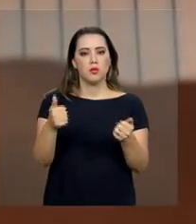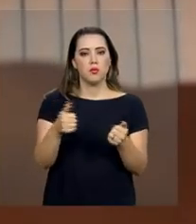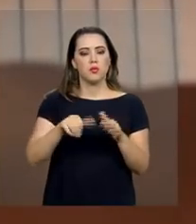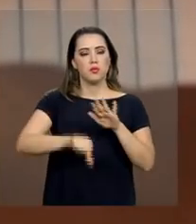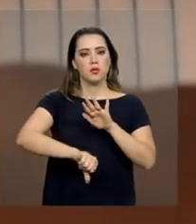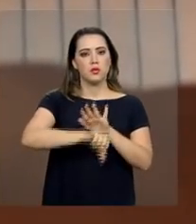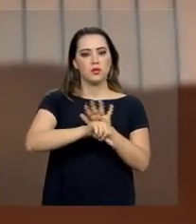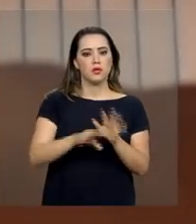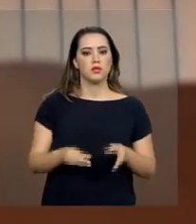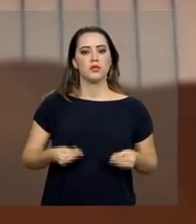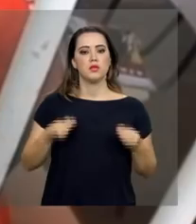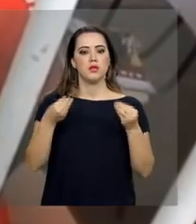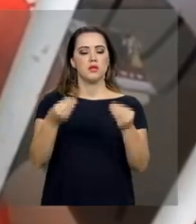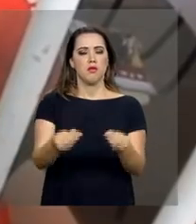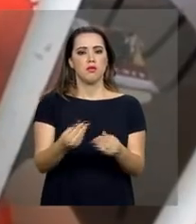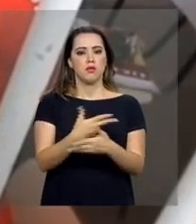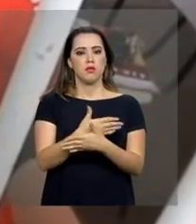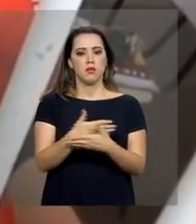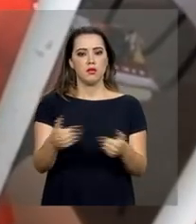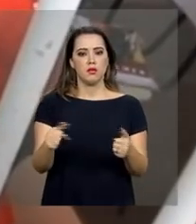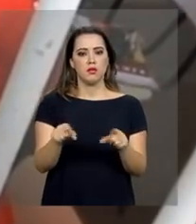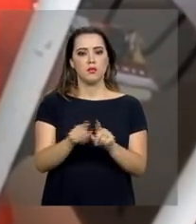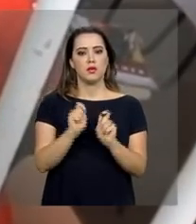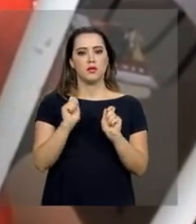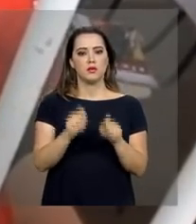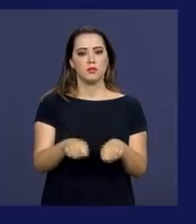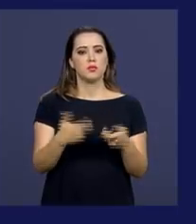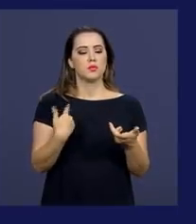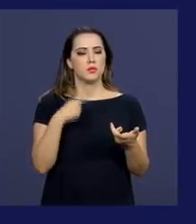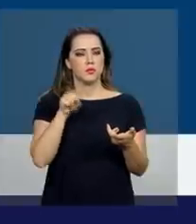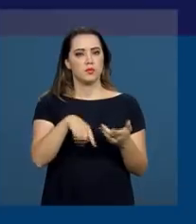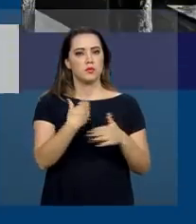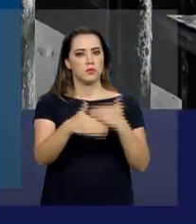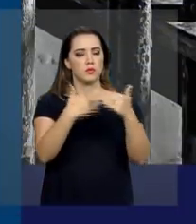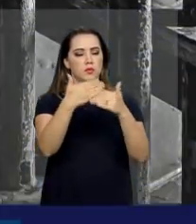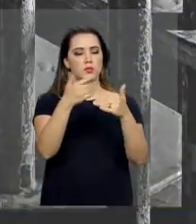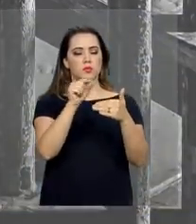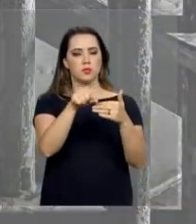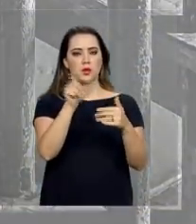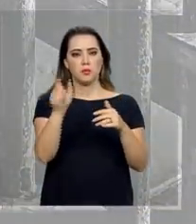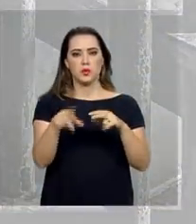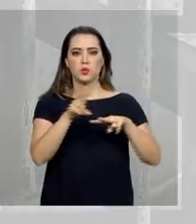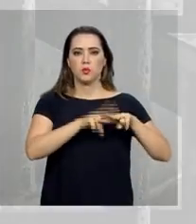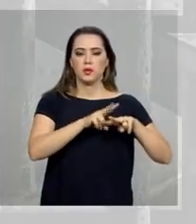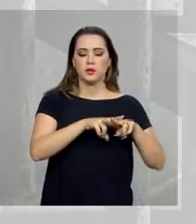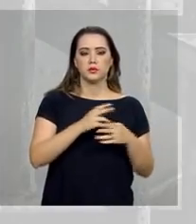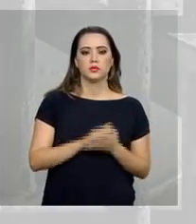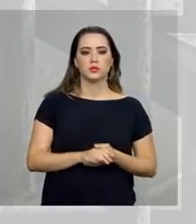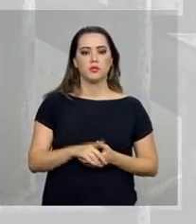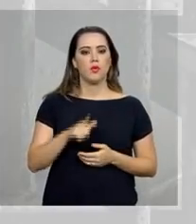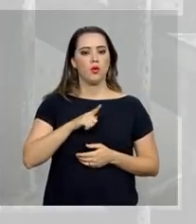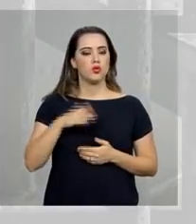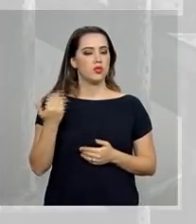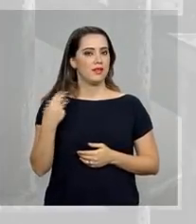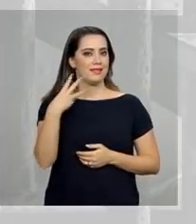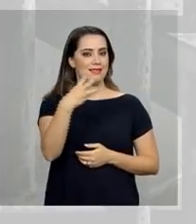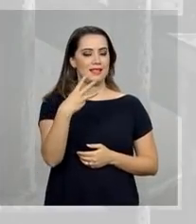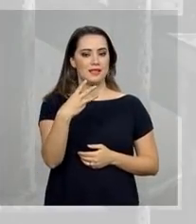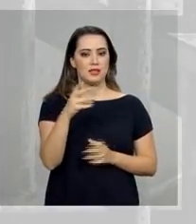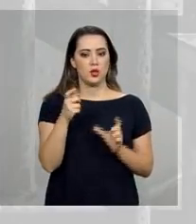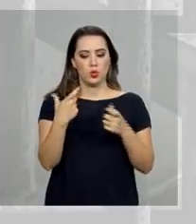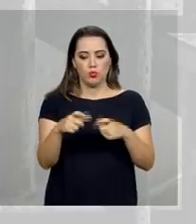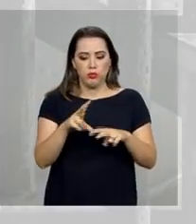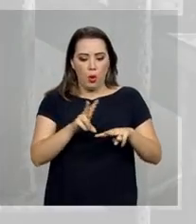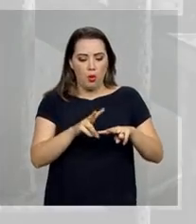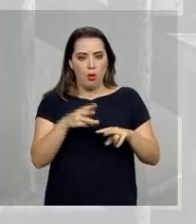dar melhores condições de ressocialização ao preso o sistema prisional brasileiro tem atualmente a terceira maior população carcerária